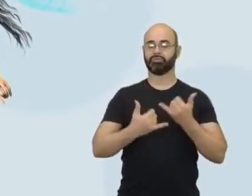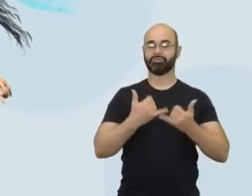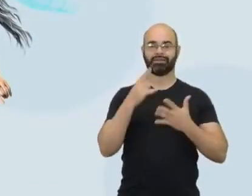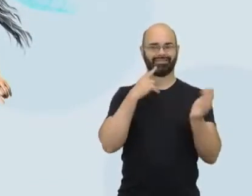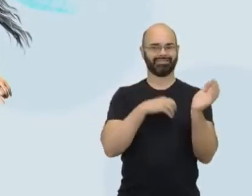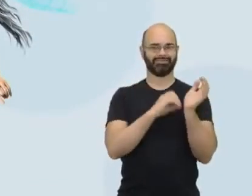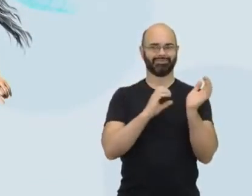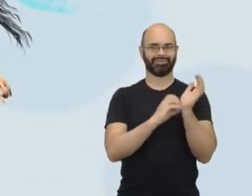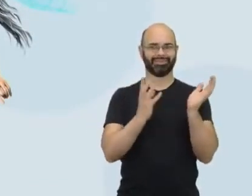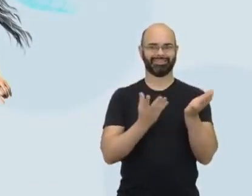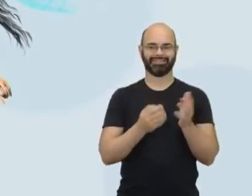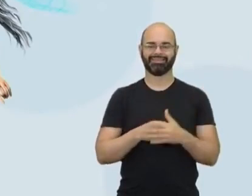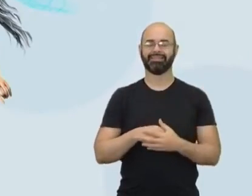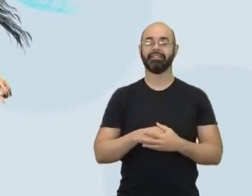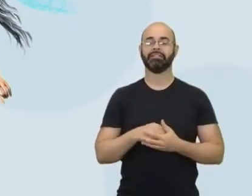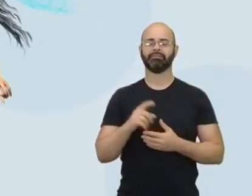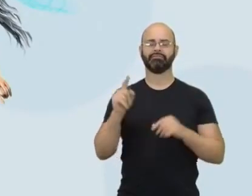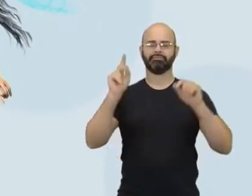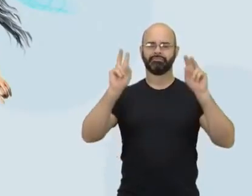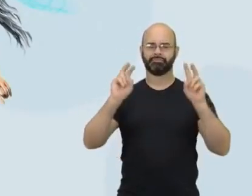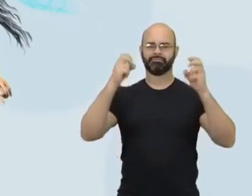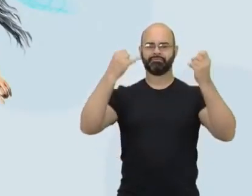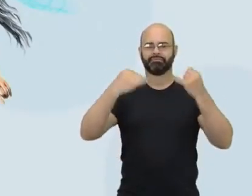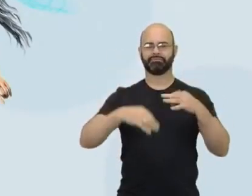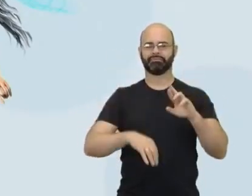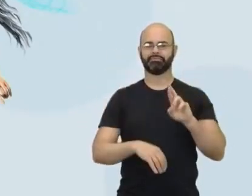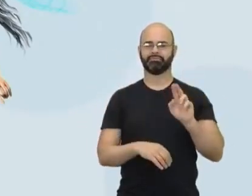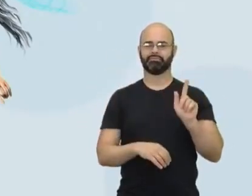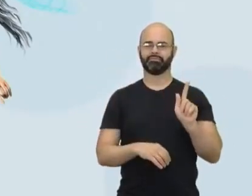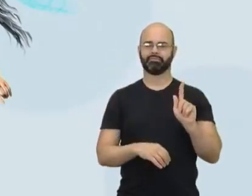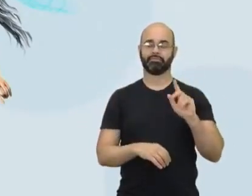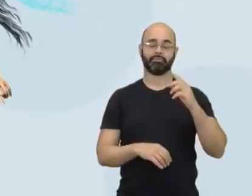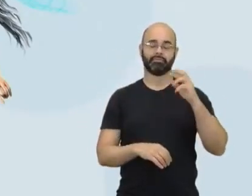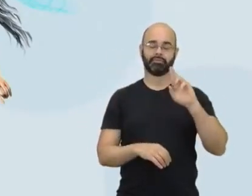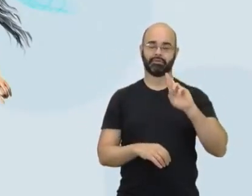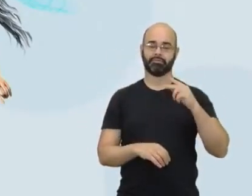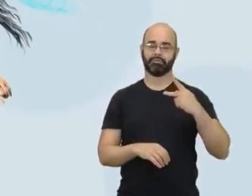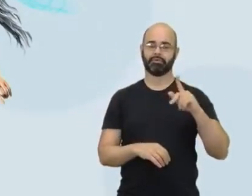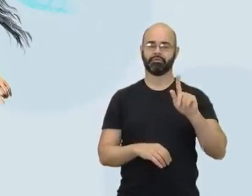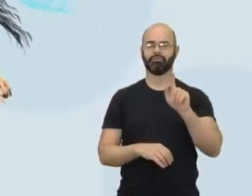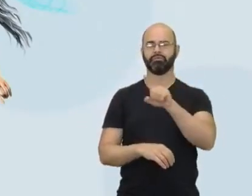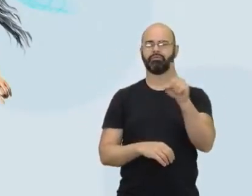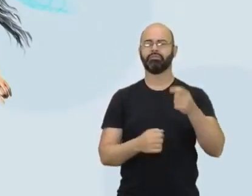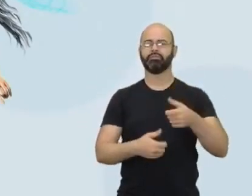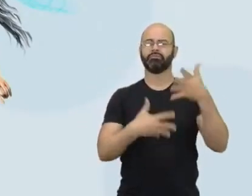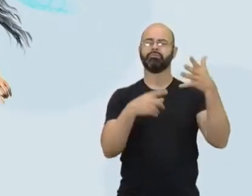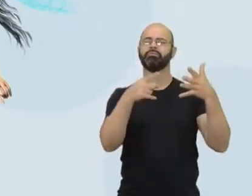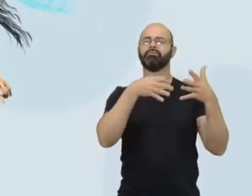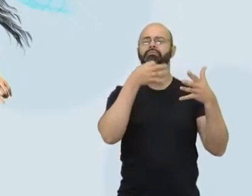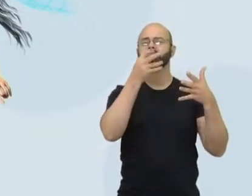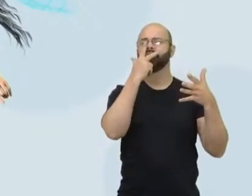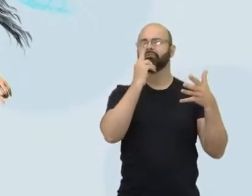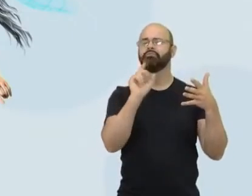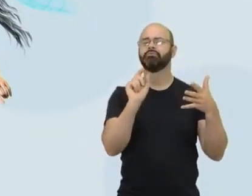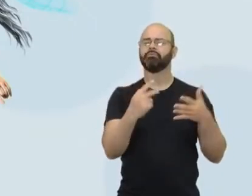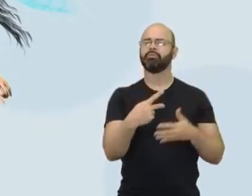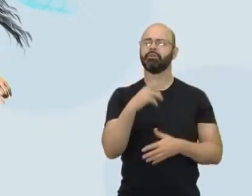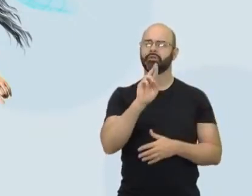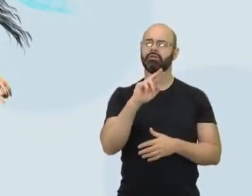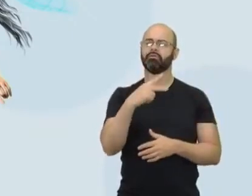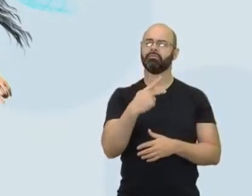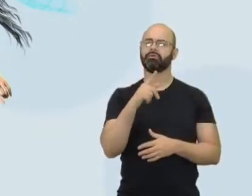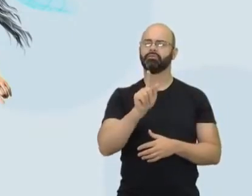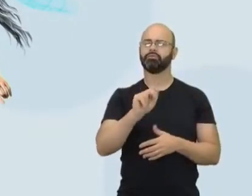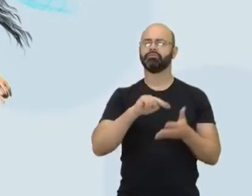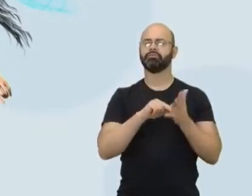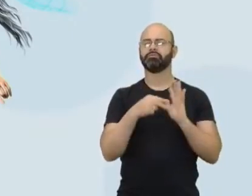fala um pouco sobre isso. E pegando esse gancho, coloquem no chat aí pra gente o que vocês acham, o que vocês conhecem sobre esse